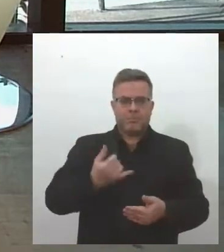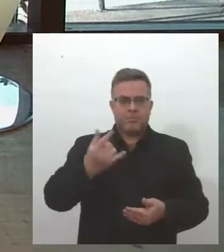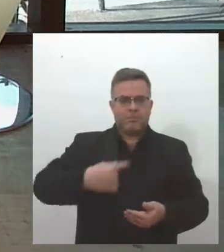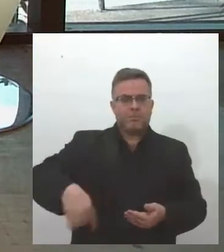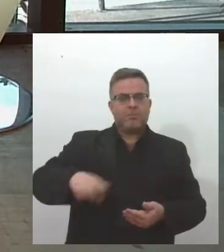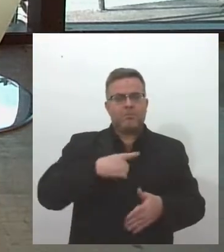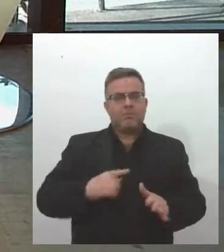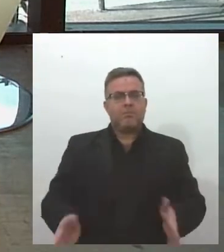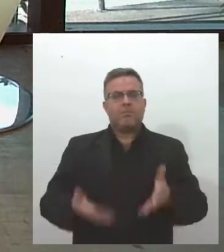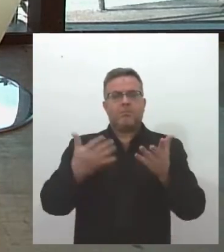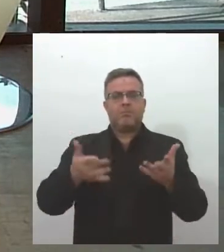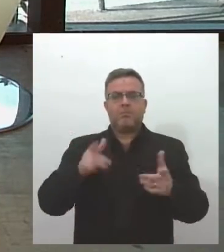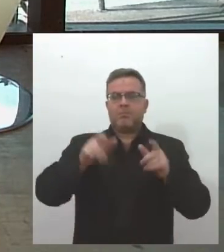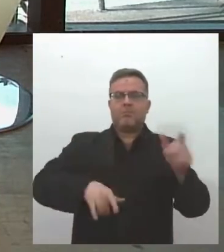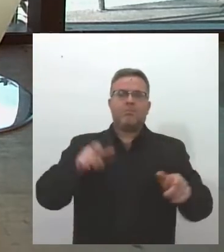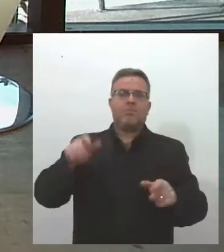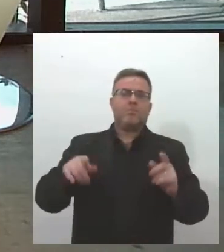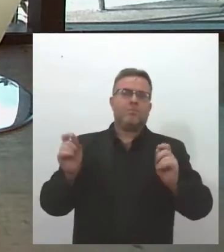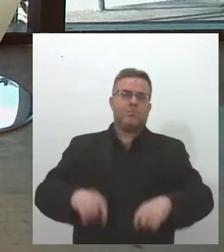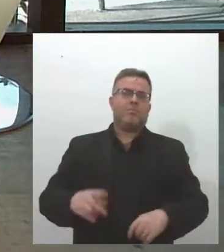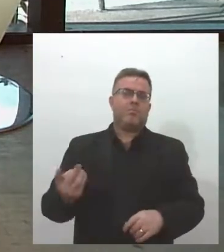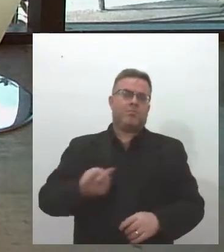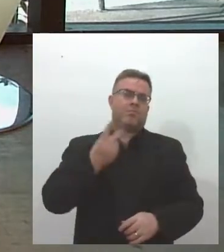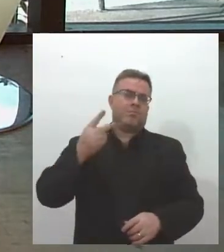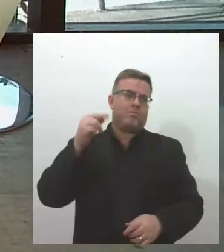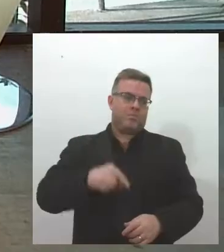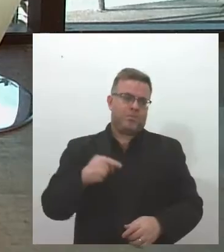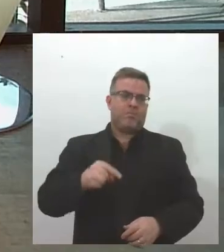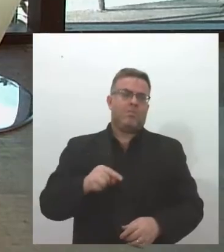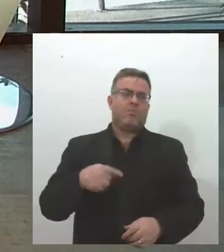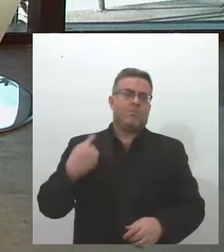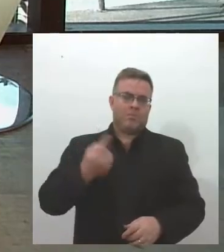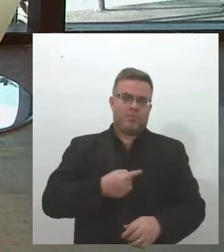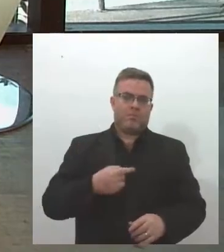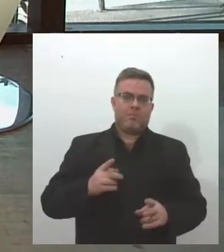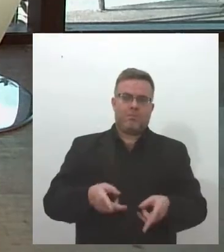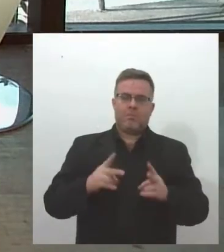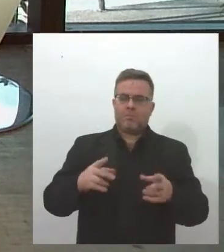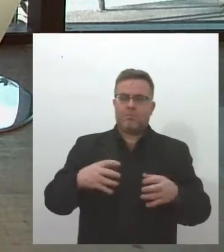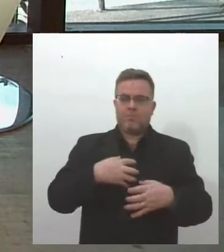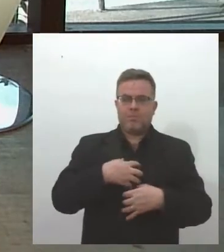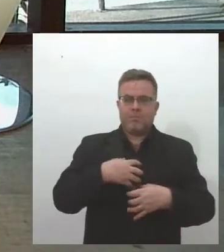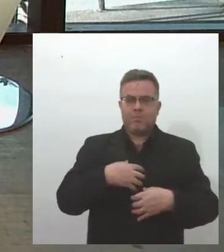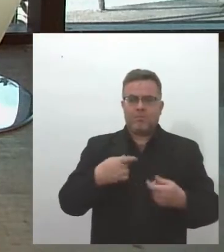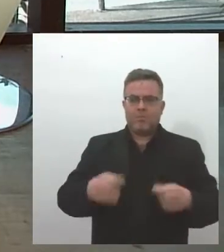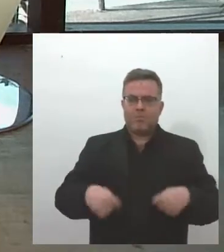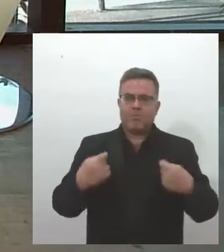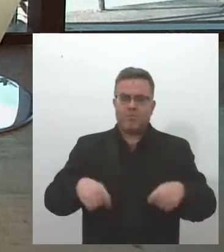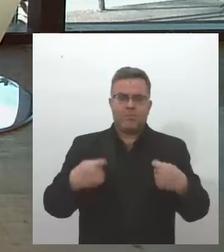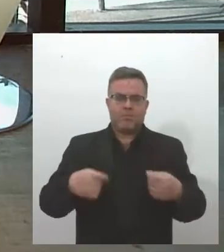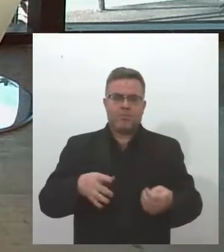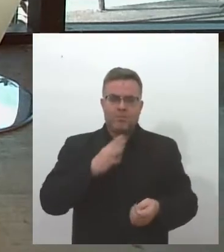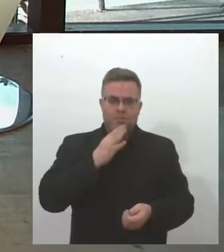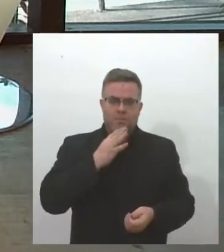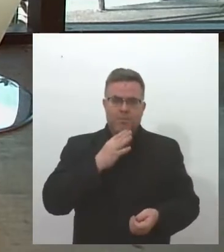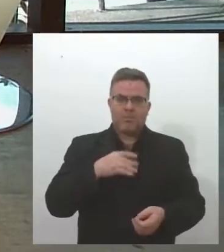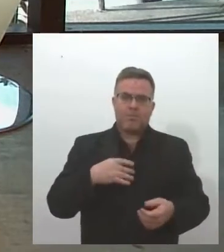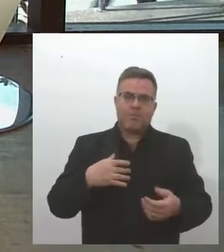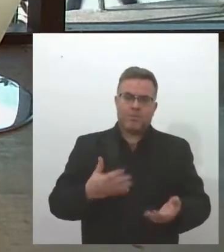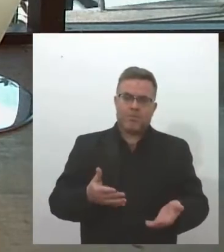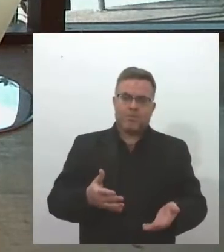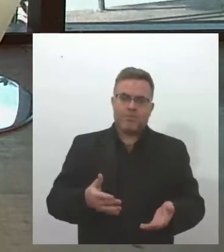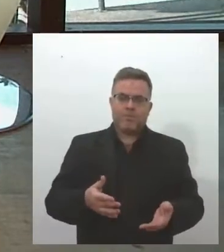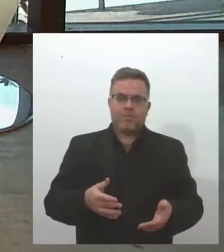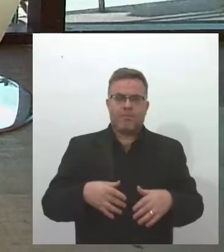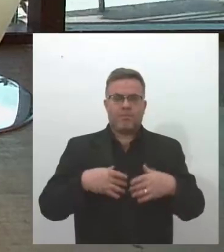estimule esse turismo. E valorize, né? Que a gente seja bairrista, né, como fala. Sim, né? Precisamos ser mais mesmo. A gente vê, e assim, mas tem